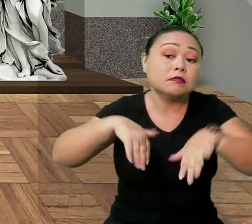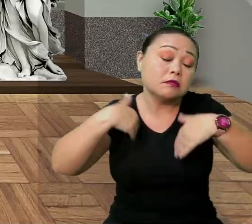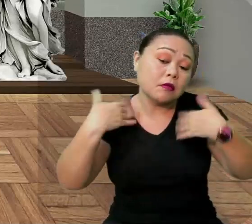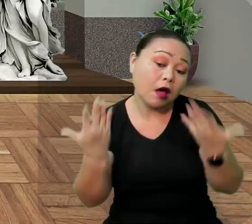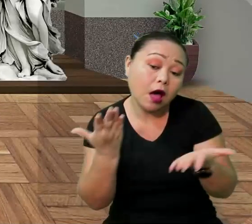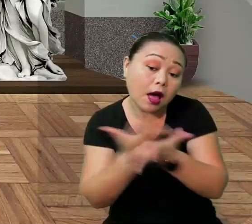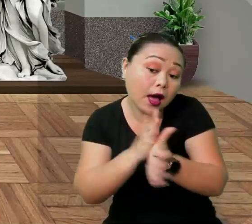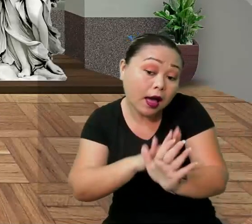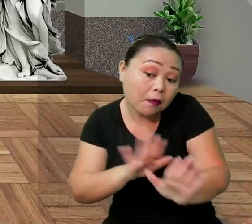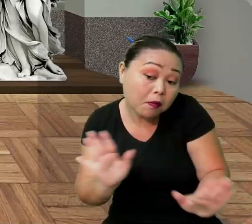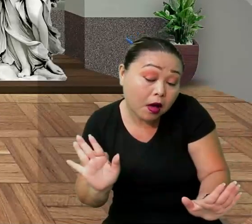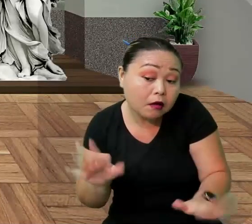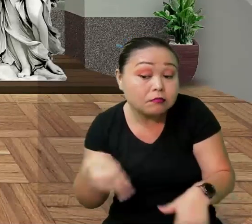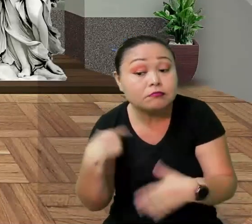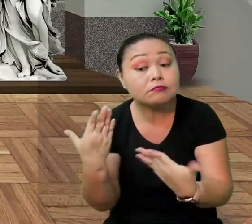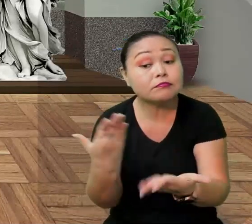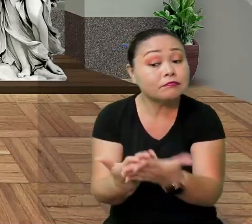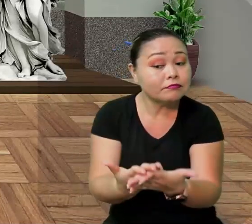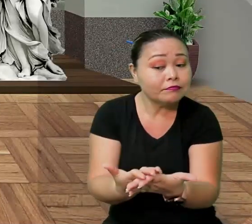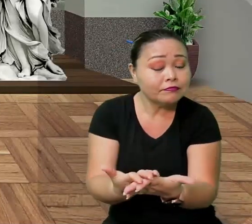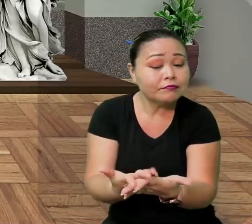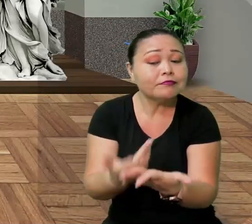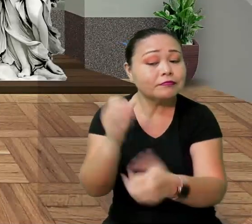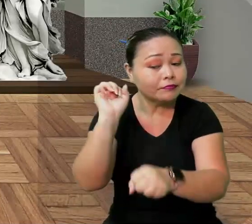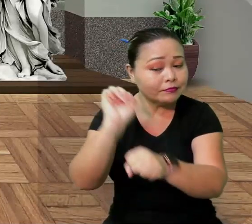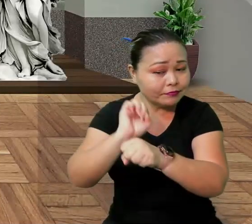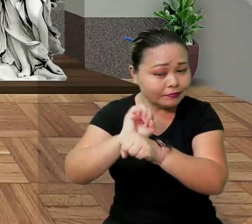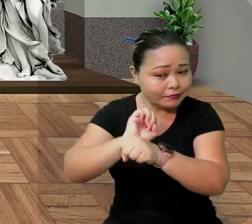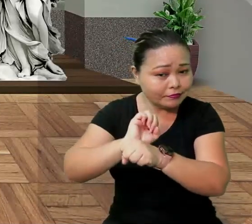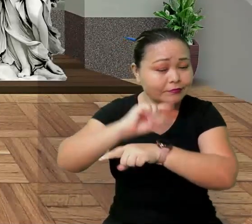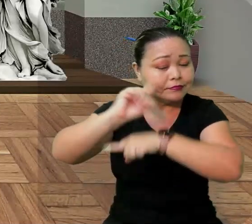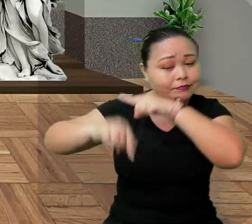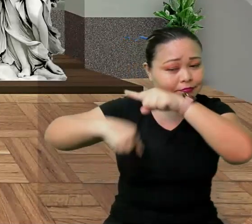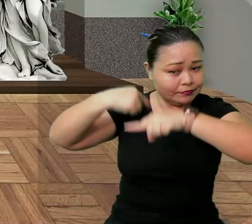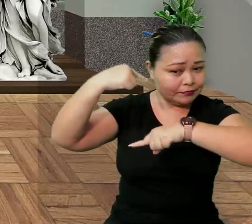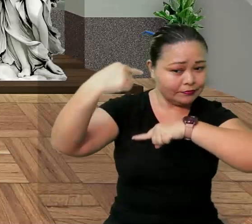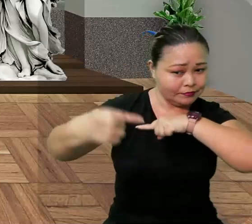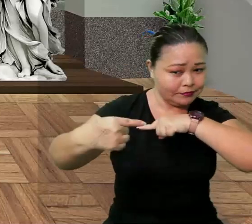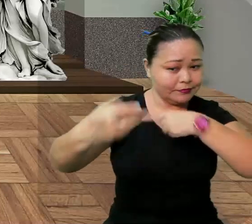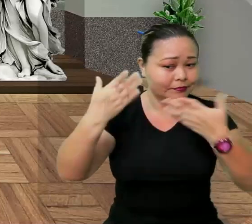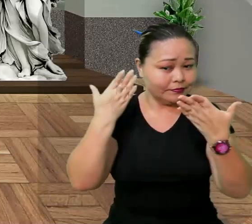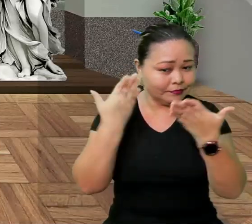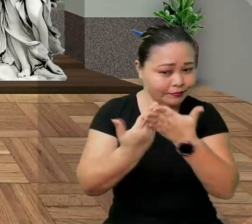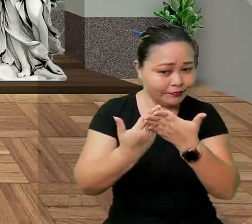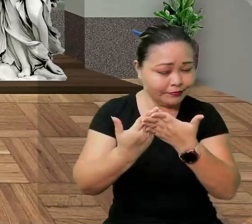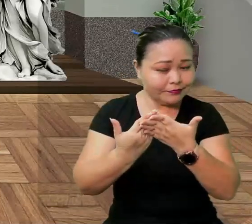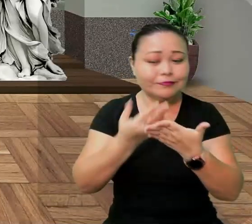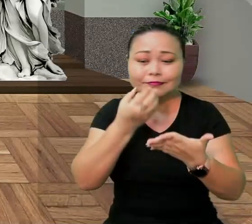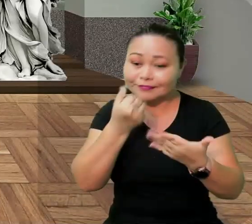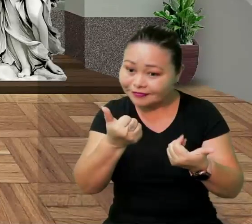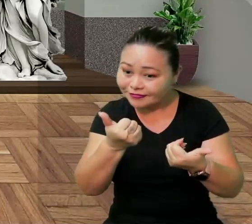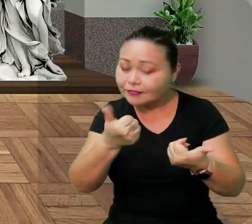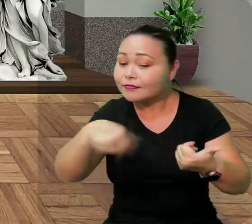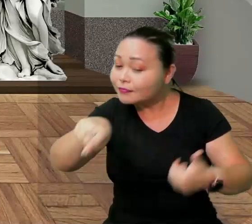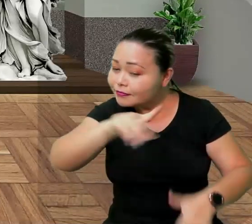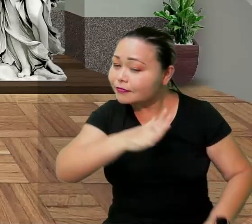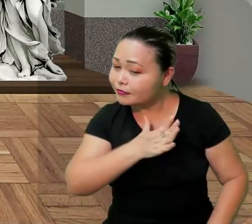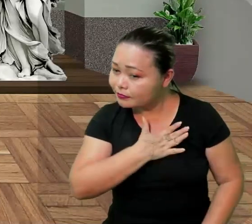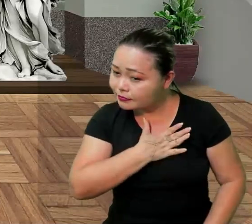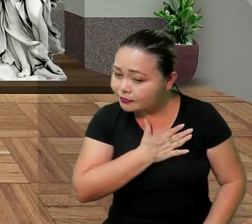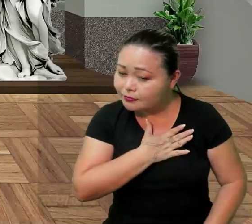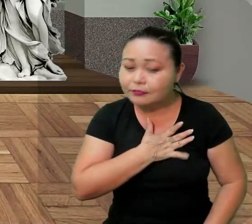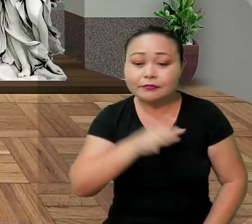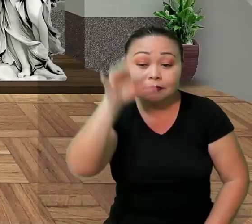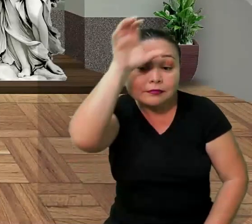Infelizmente, acabou a nossa aula. Eu aguardo vocês na nossa próxima aula, tá bom? Eu espero que vocês tenham gostado,